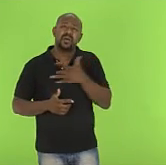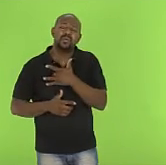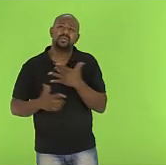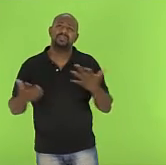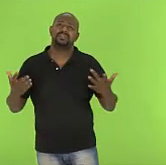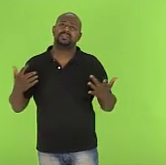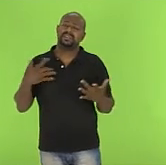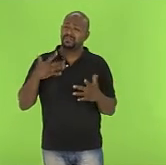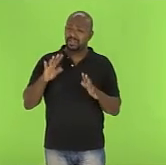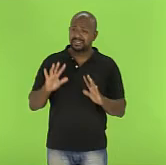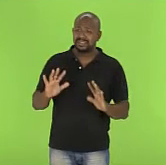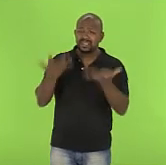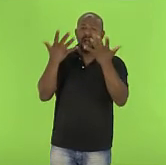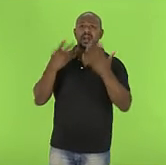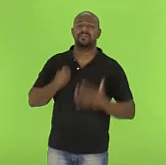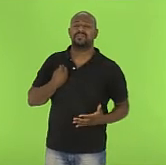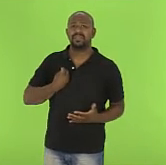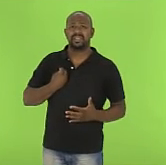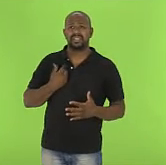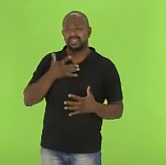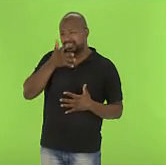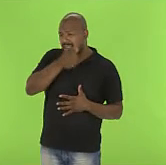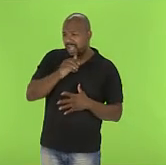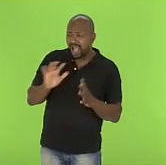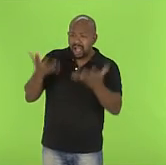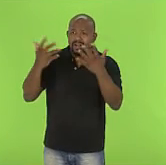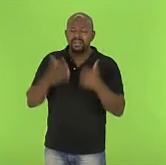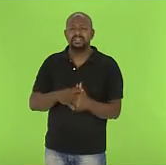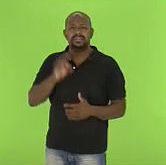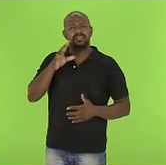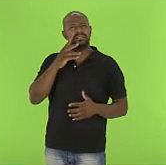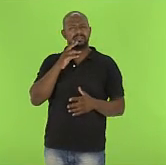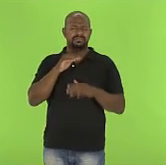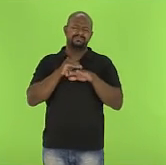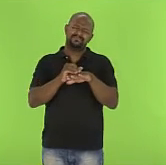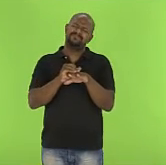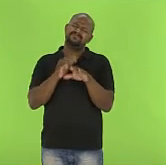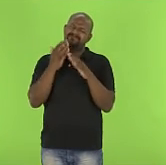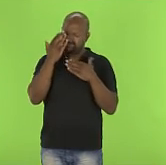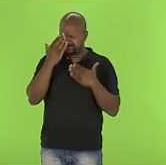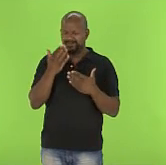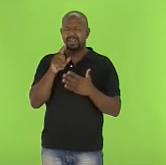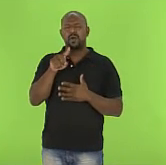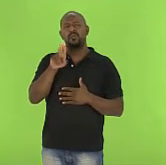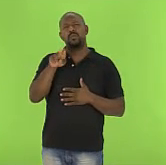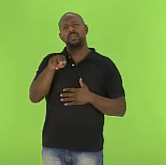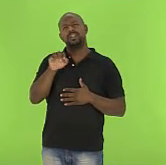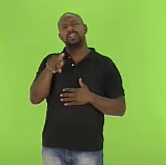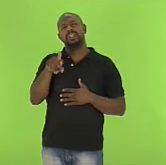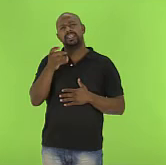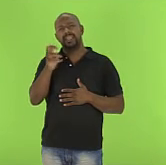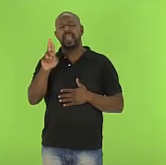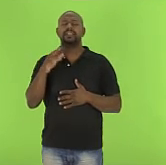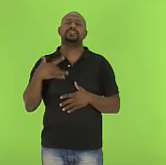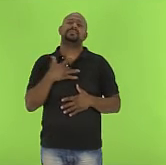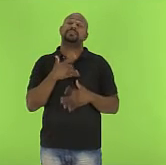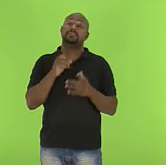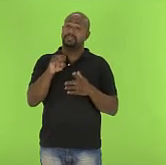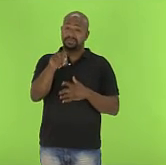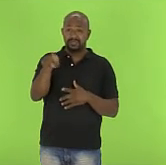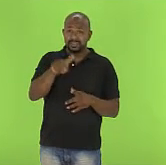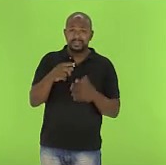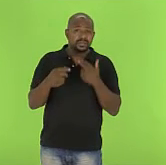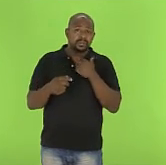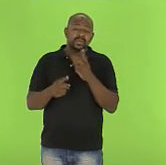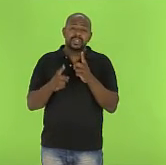falando de saúde, a gente está falando de salvar vidas. Eu só queria frisar o agradecimento à Unicare Saúde, porque, de fato, se não